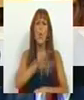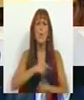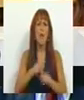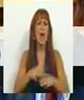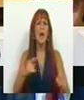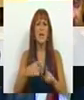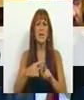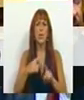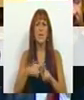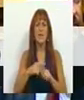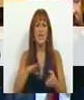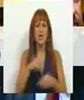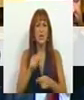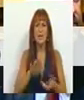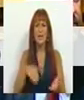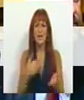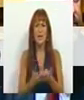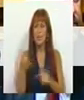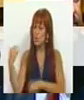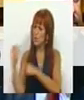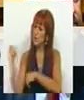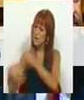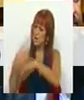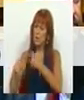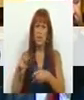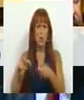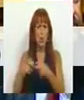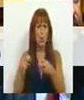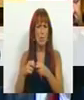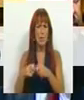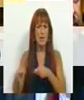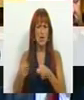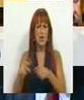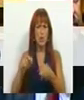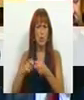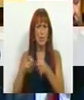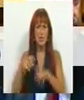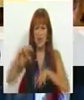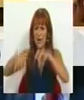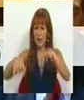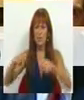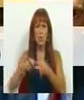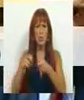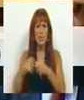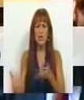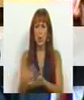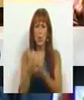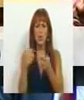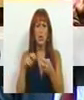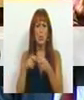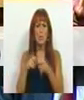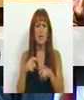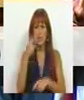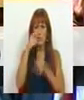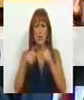uma grande vantagem para a região tornou-se ao longo dos anos um problema de gestão, um problema de equipamento, um problema de recursos, um problema